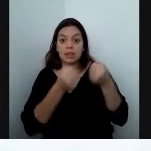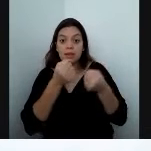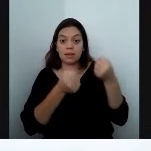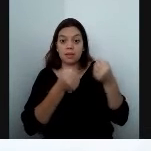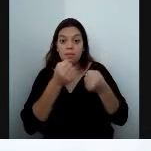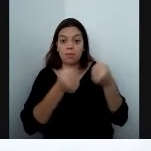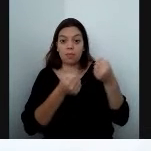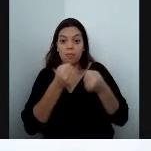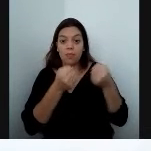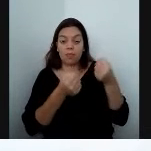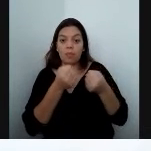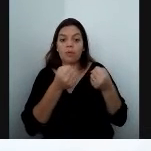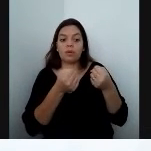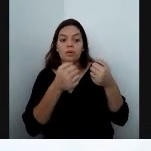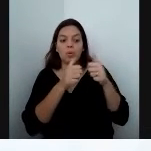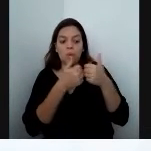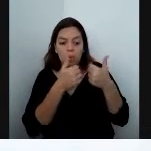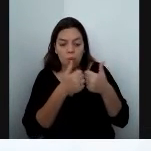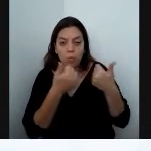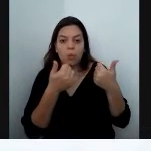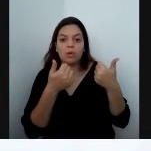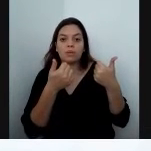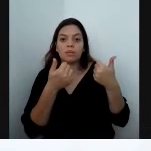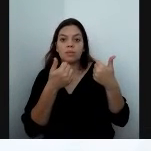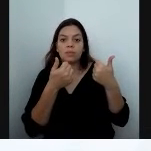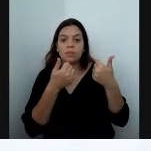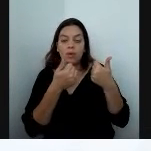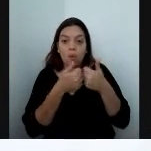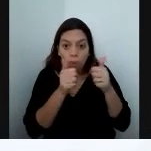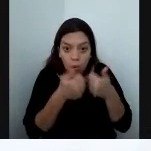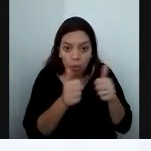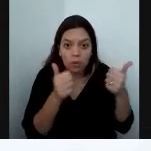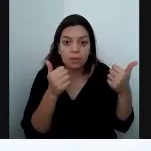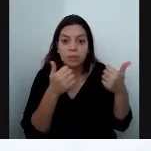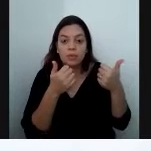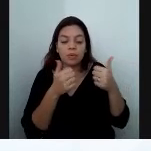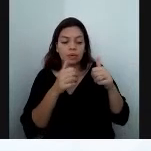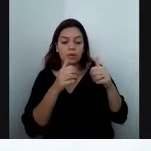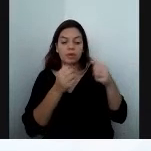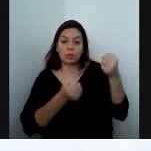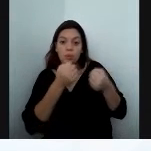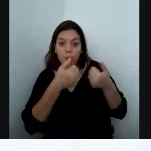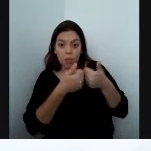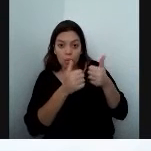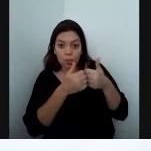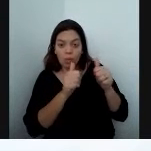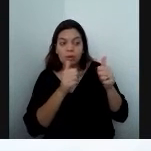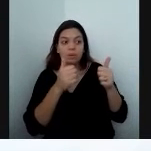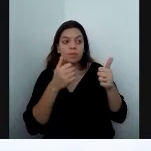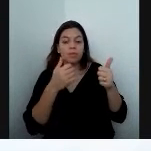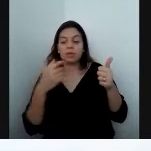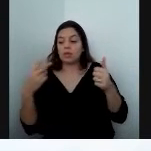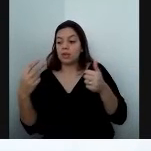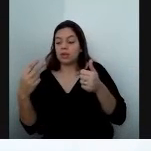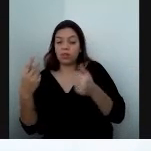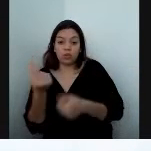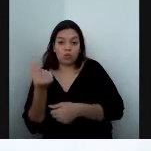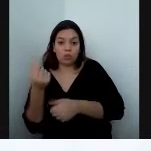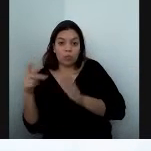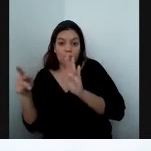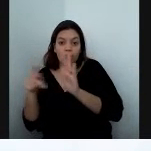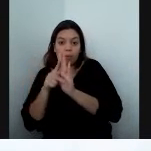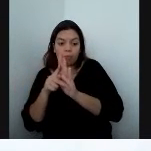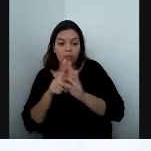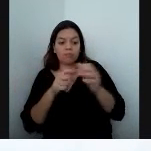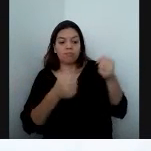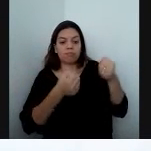empresas economizaram, exatamente como você falou. Não precisa, às vezes não precisa nem mais manter um local, alugar o lugar,